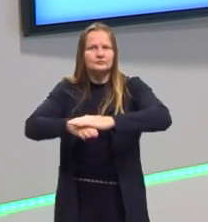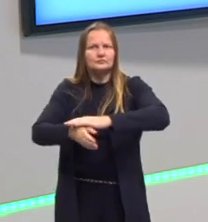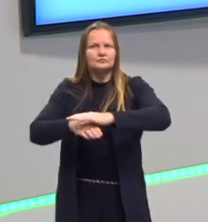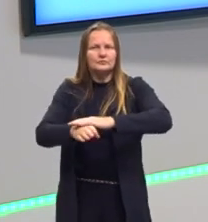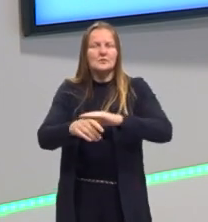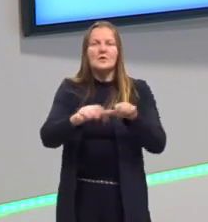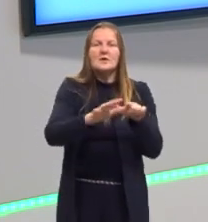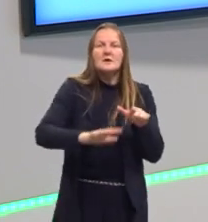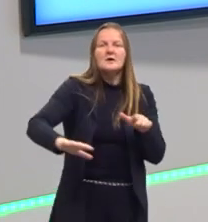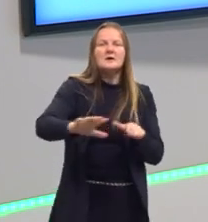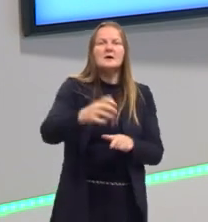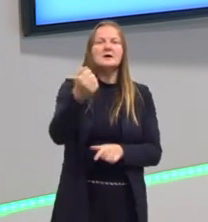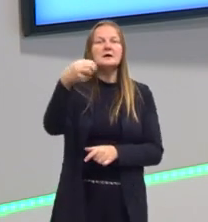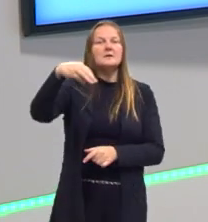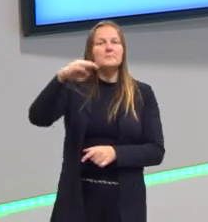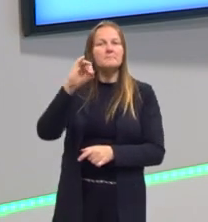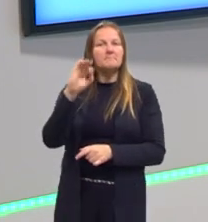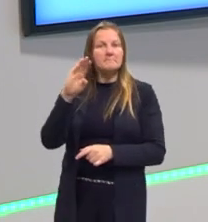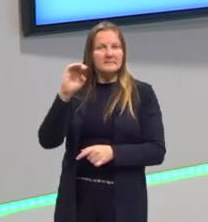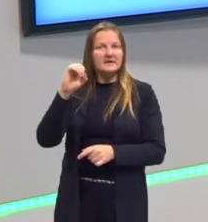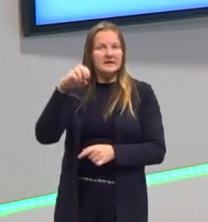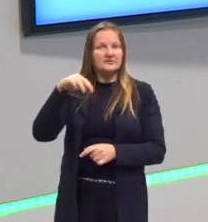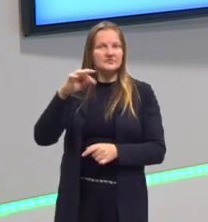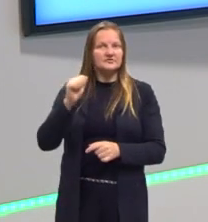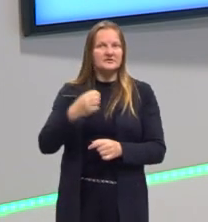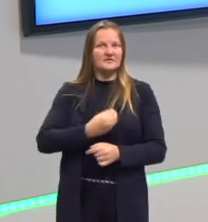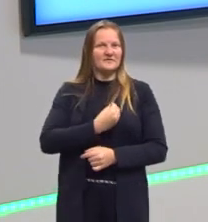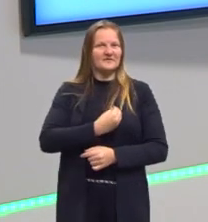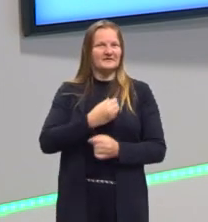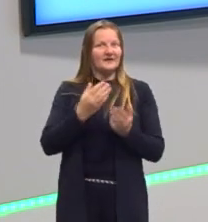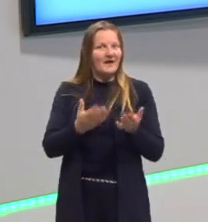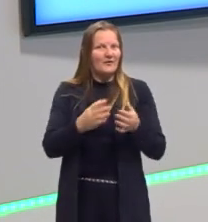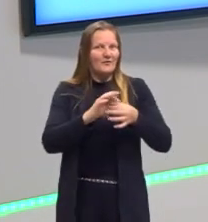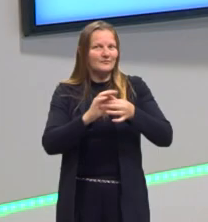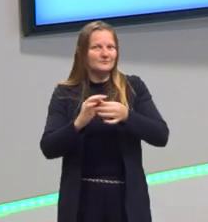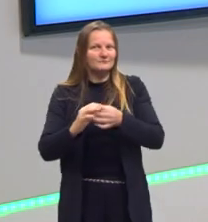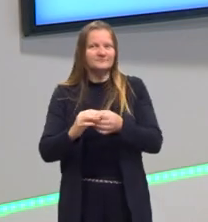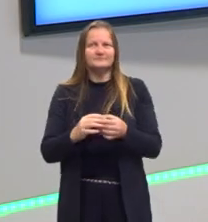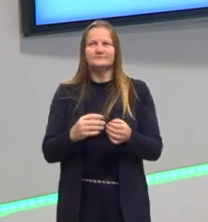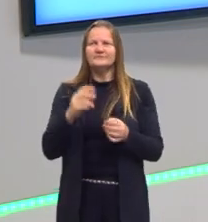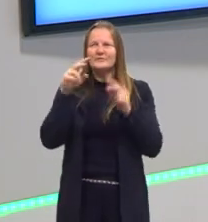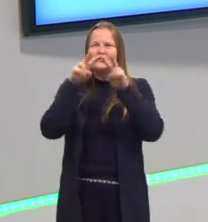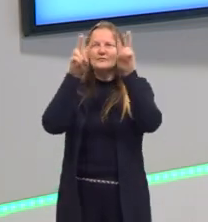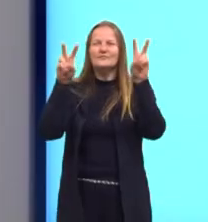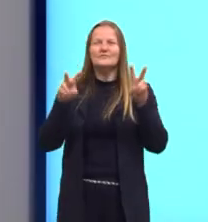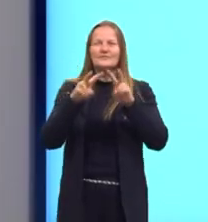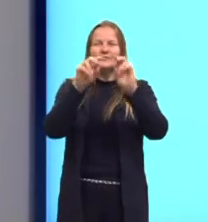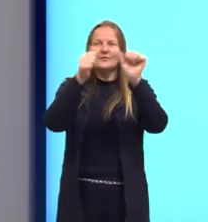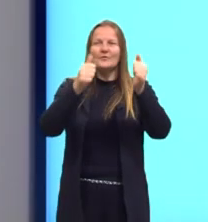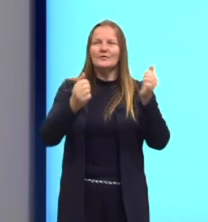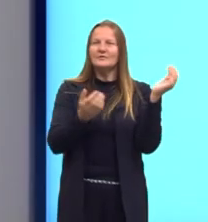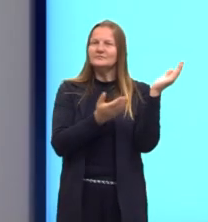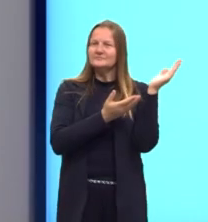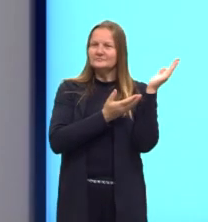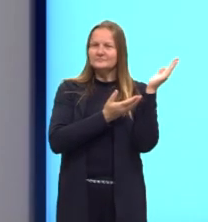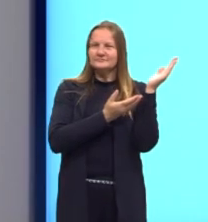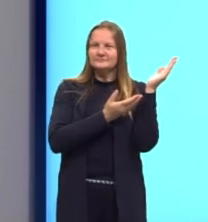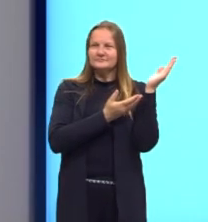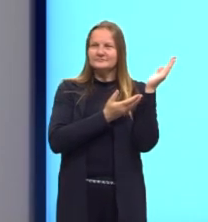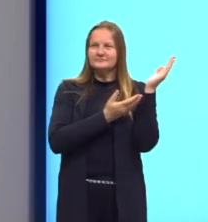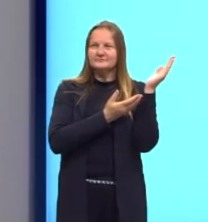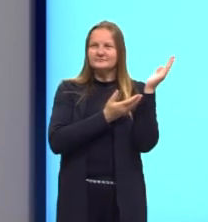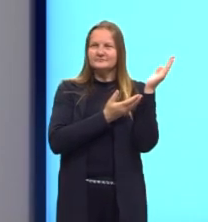a se adaptaram ao ambiente que eles vivem certo então ó podem degustar um pouquinho a